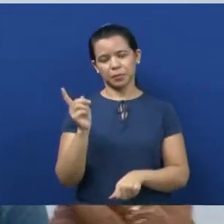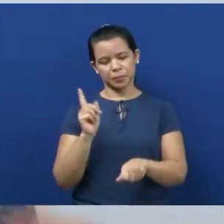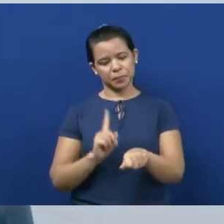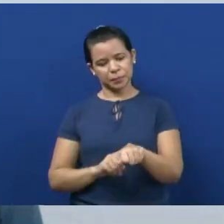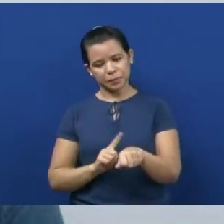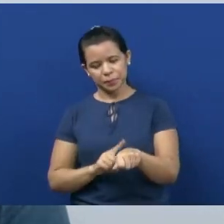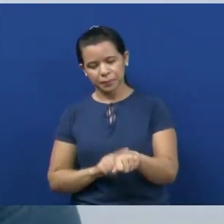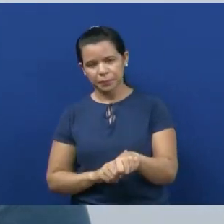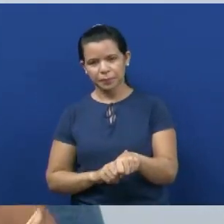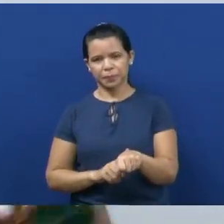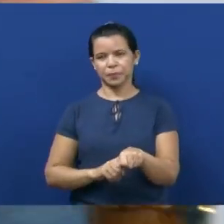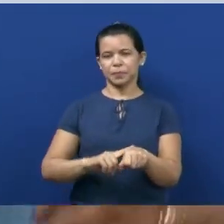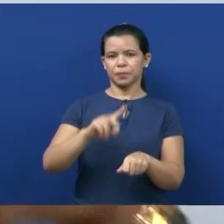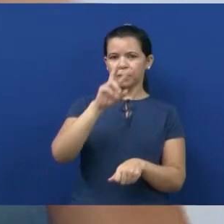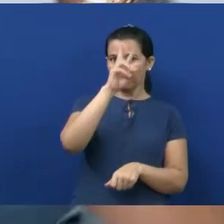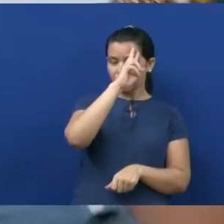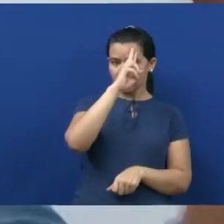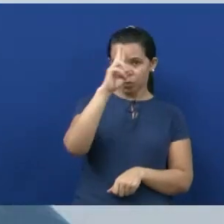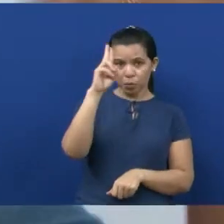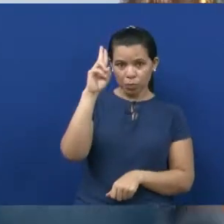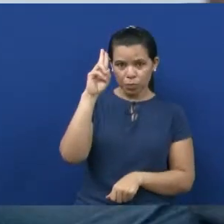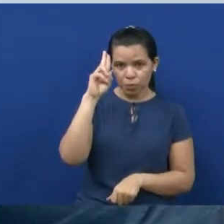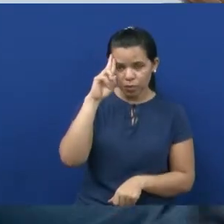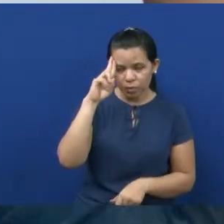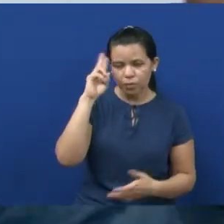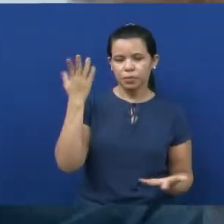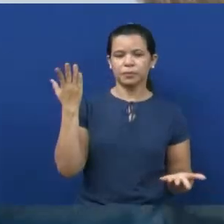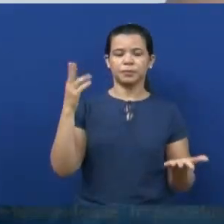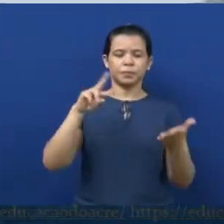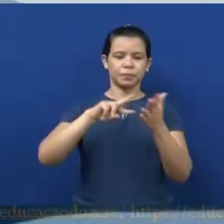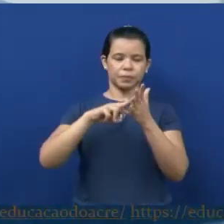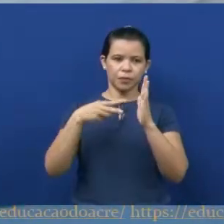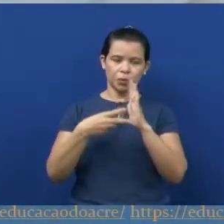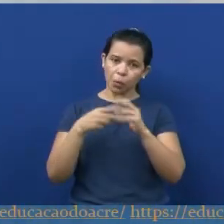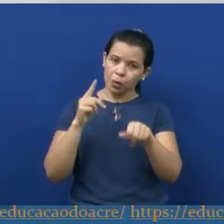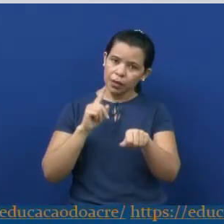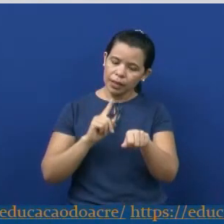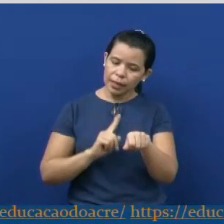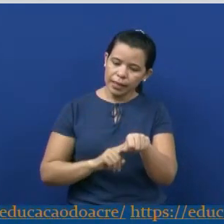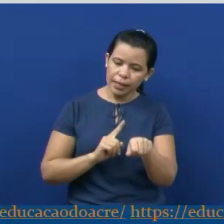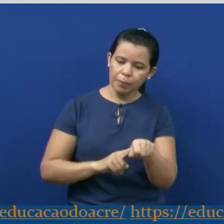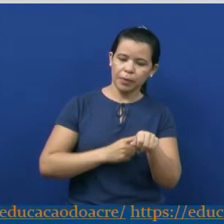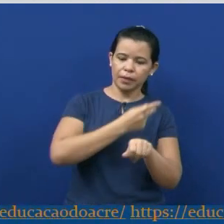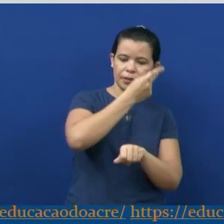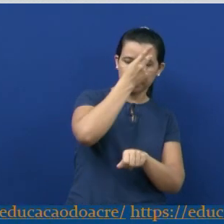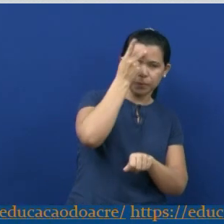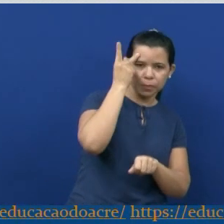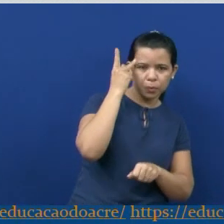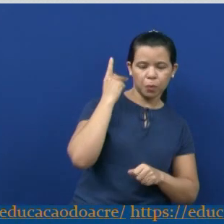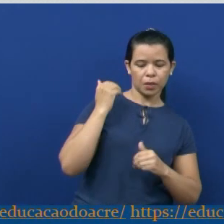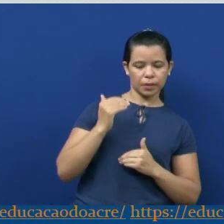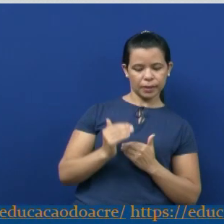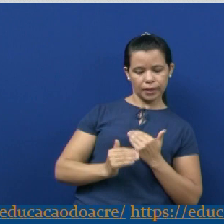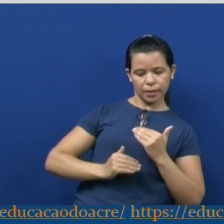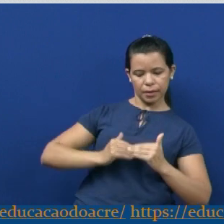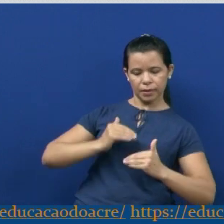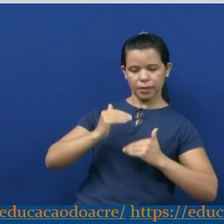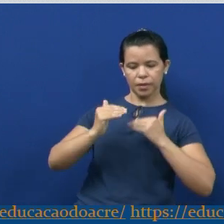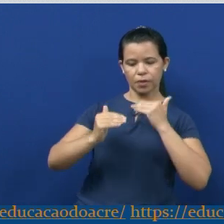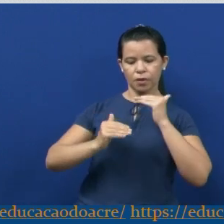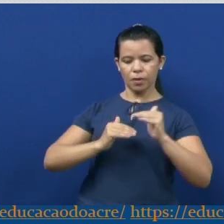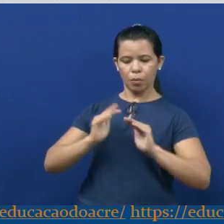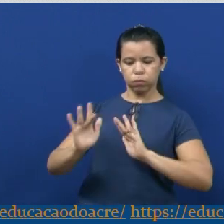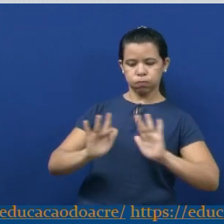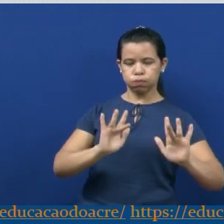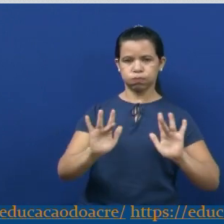gente, é um tempo que o ser humano desenvolveu a sua ação ao longo desse processo histórico.